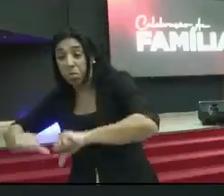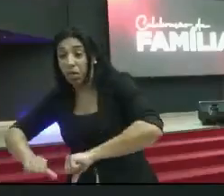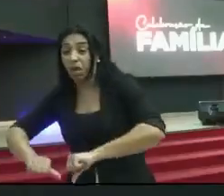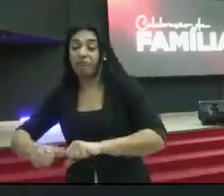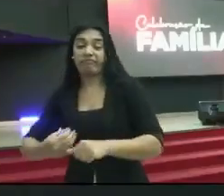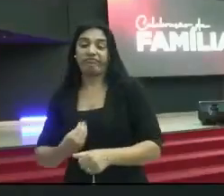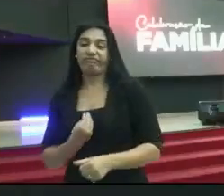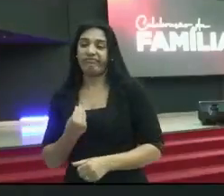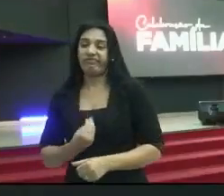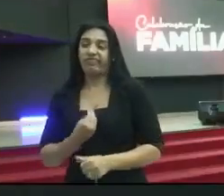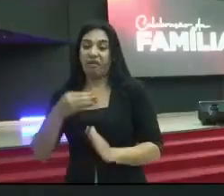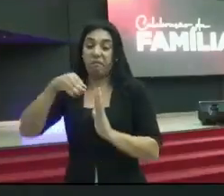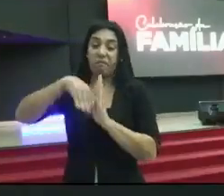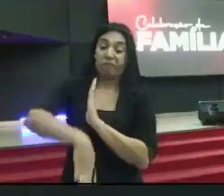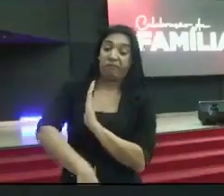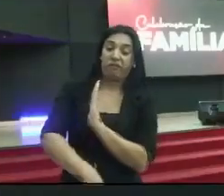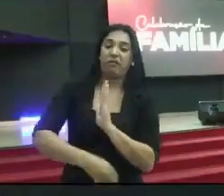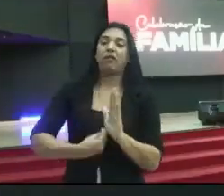vida.